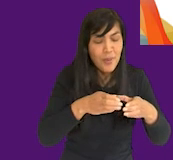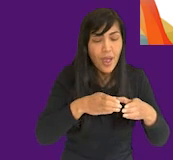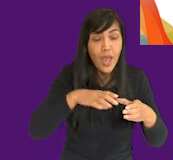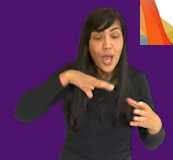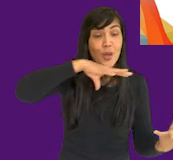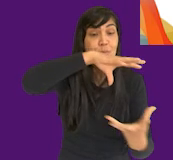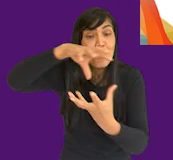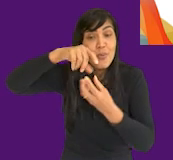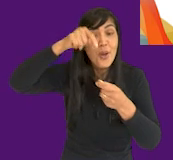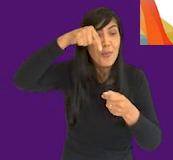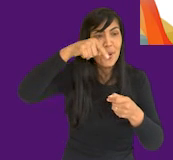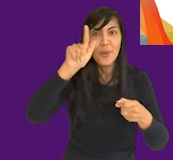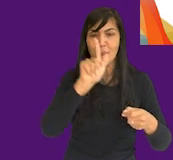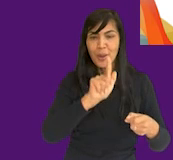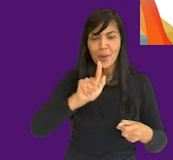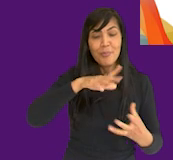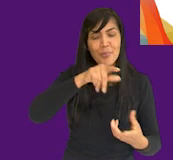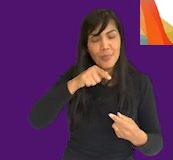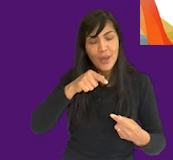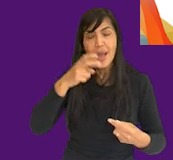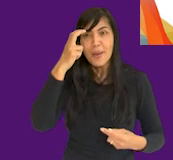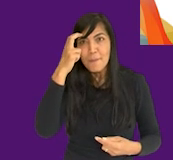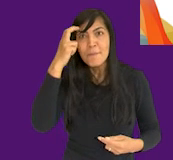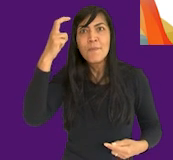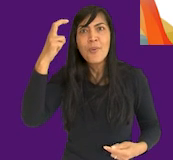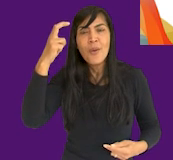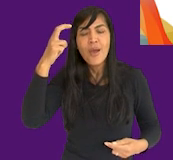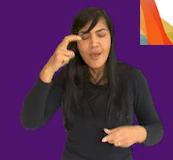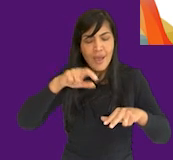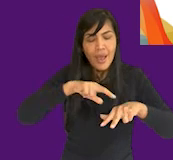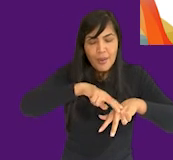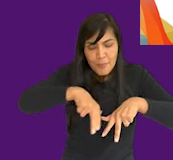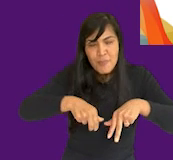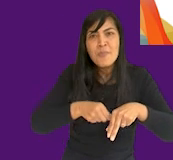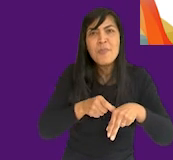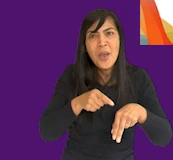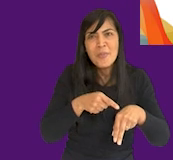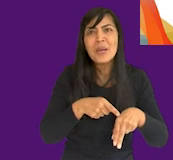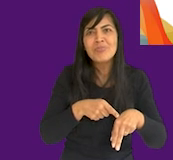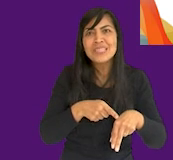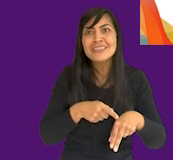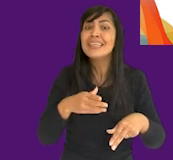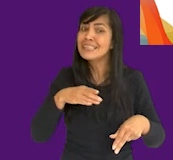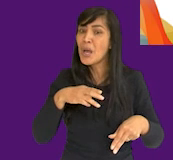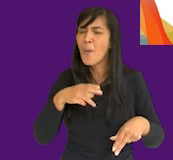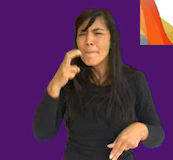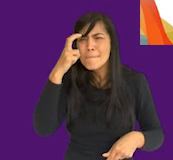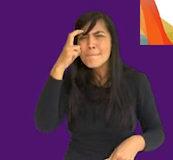falei de equipes diferentes localidades geografias culturas então